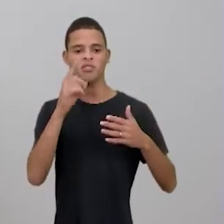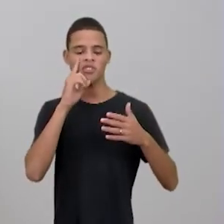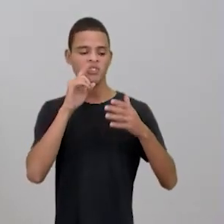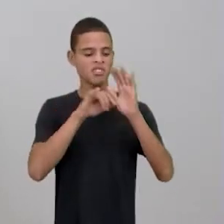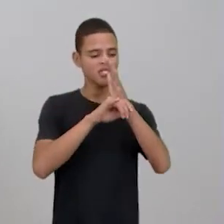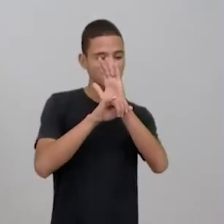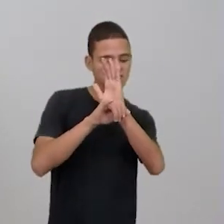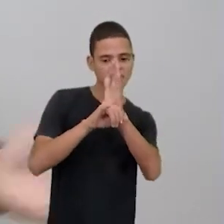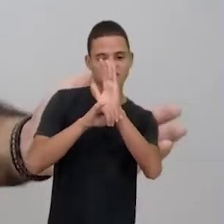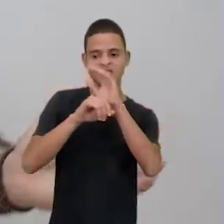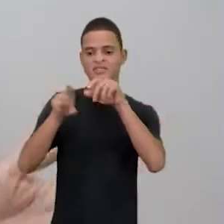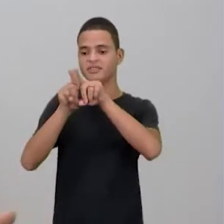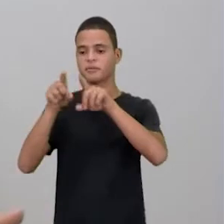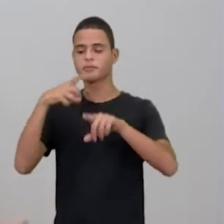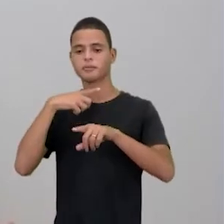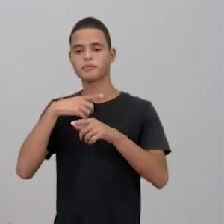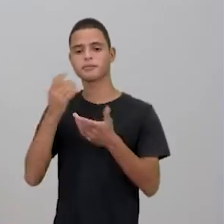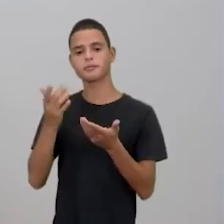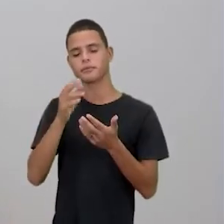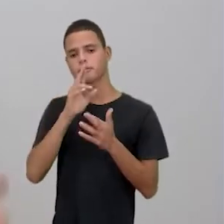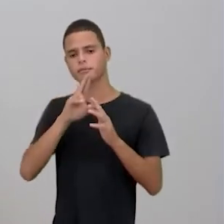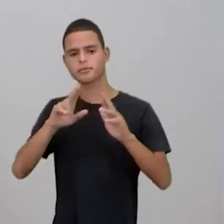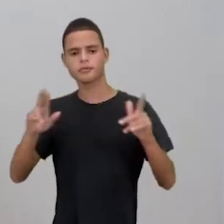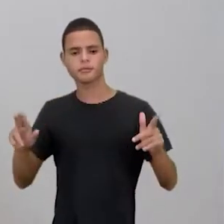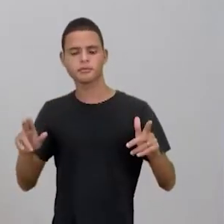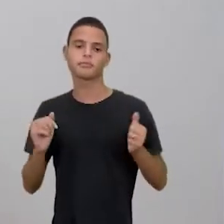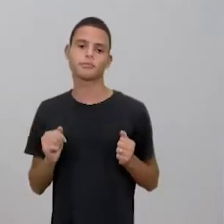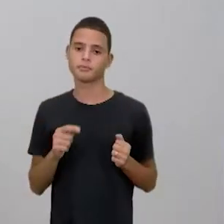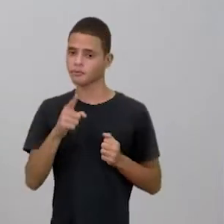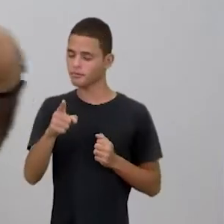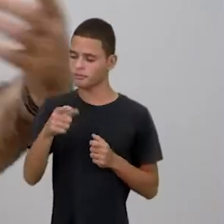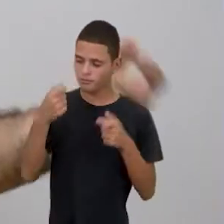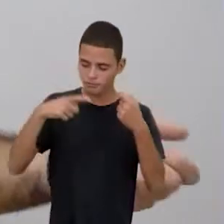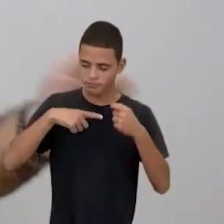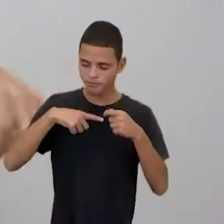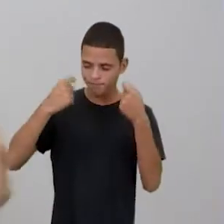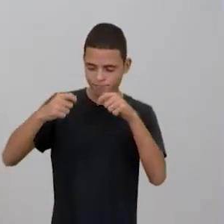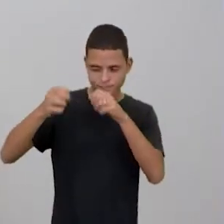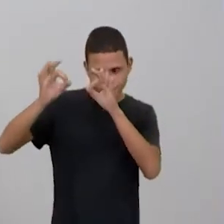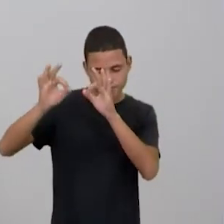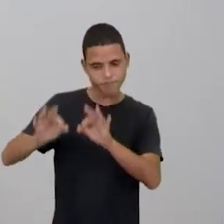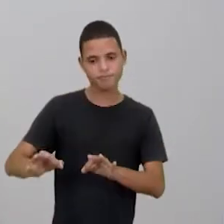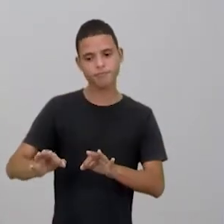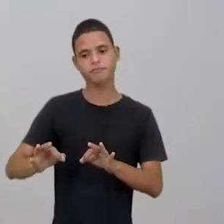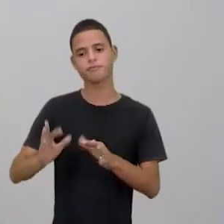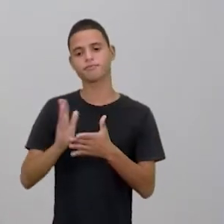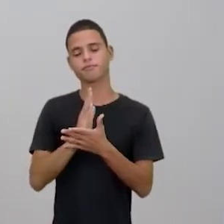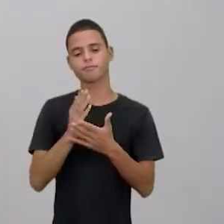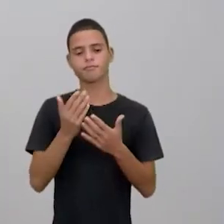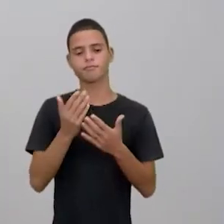você não Claro. não conseguir exercer o terror de Estado, né? Claro. E para isso você tem que saber usar armas e ter habilidade